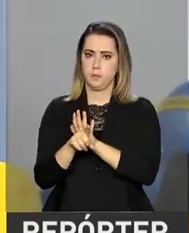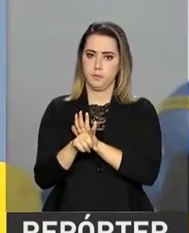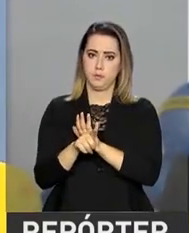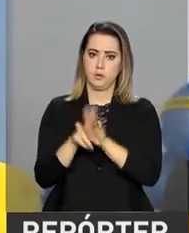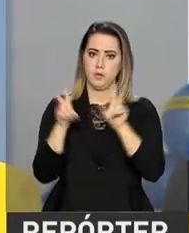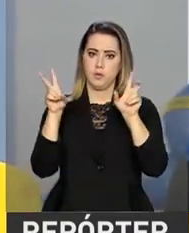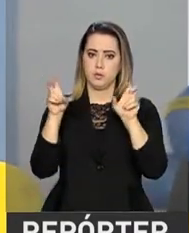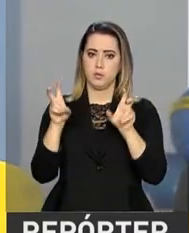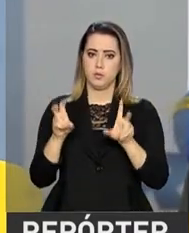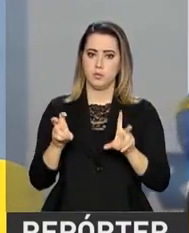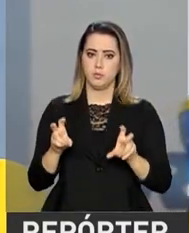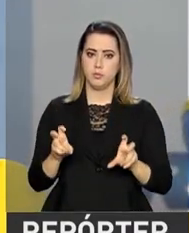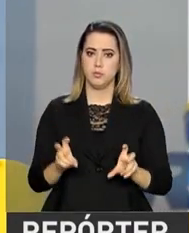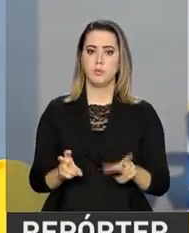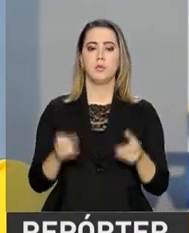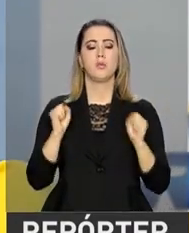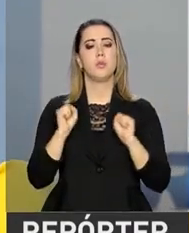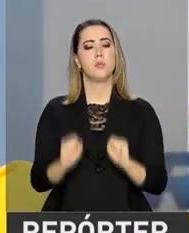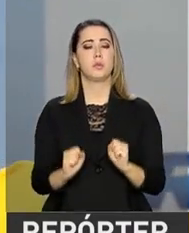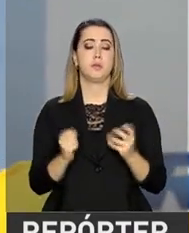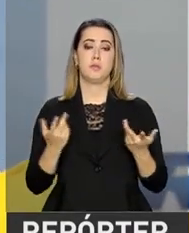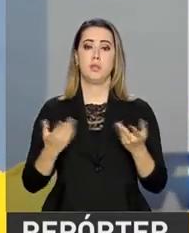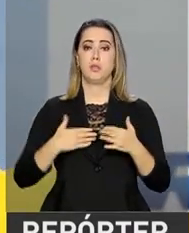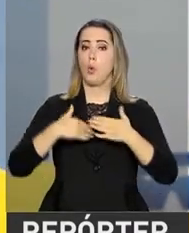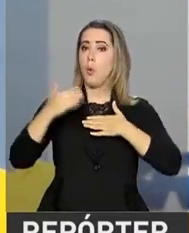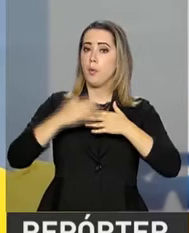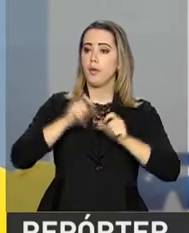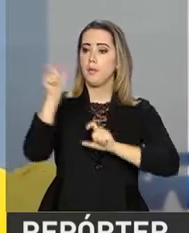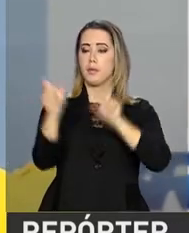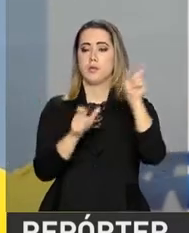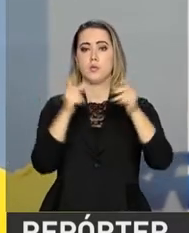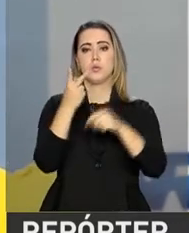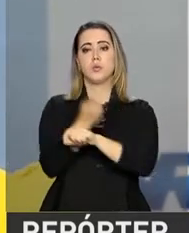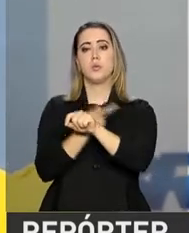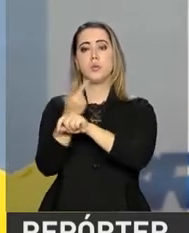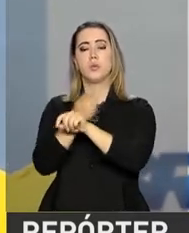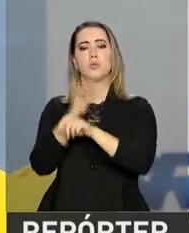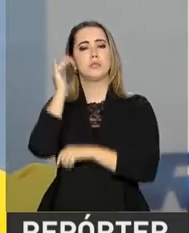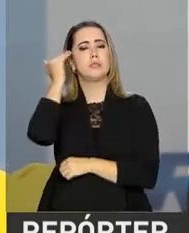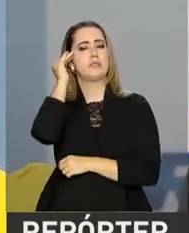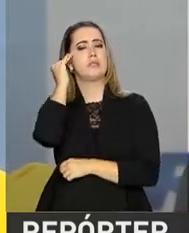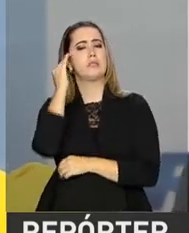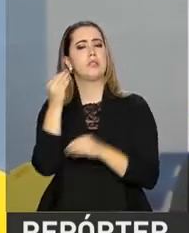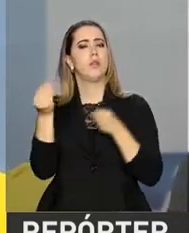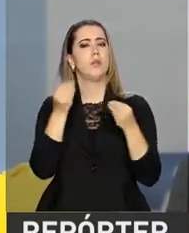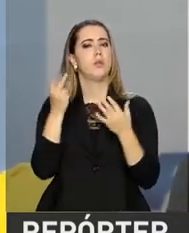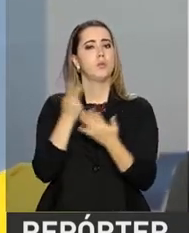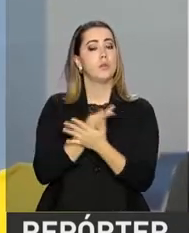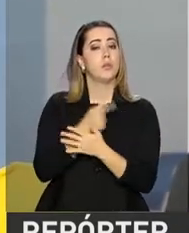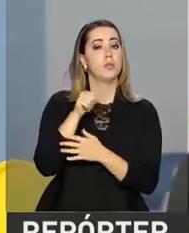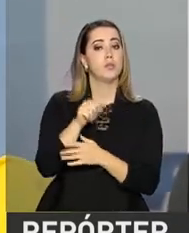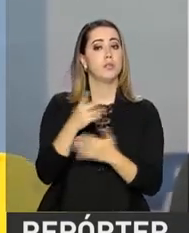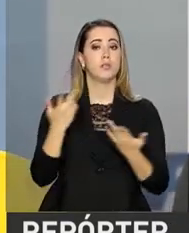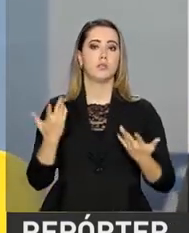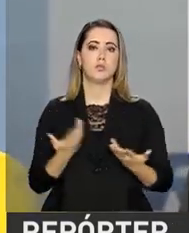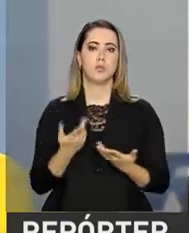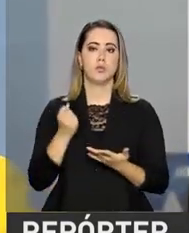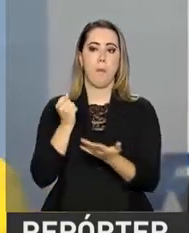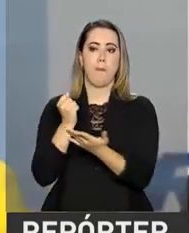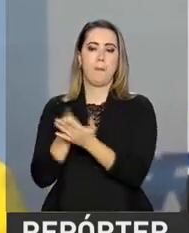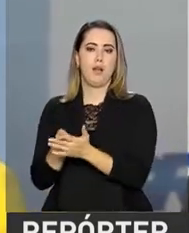tema por tema da saúde que permite qualquer cidadão busque entender o o como é feito o financiamento